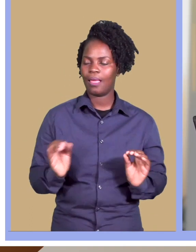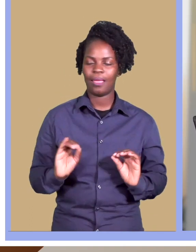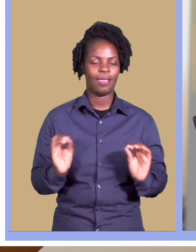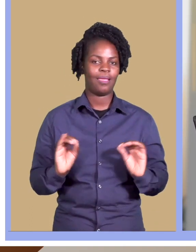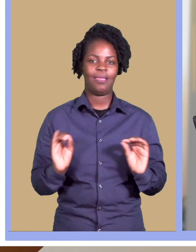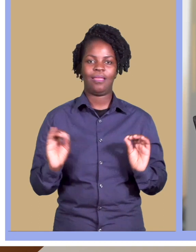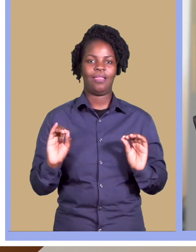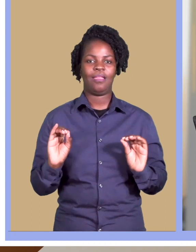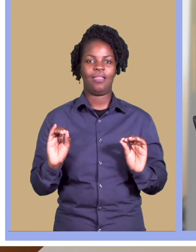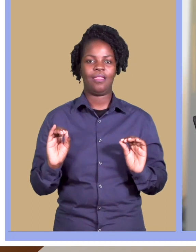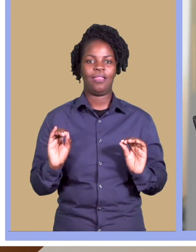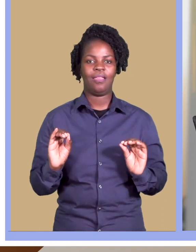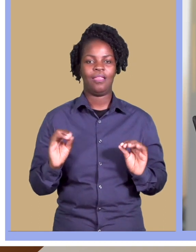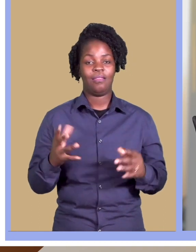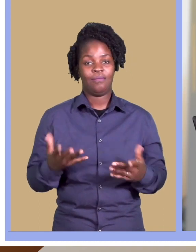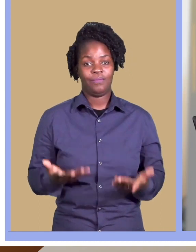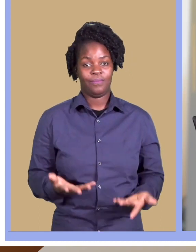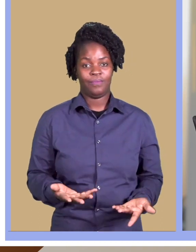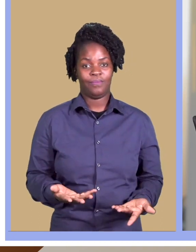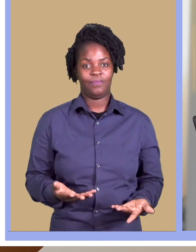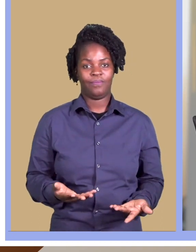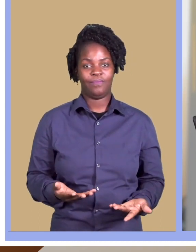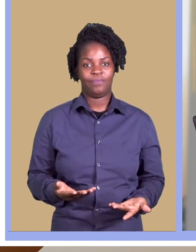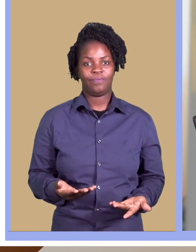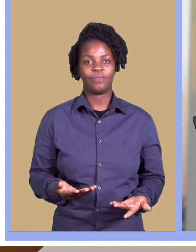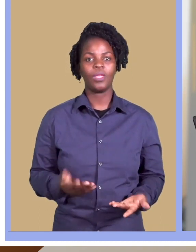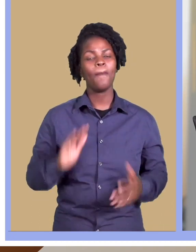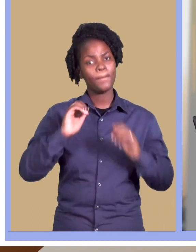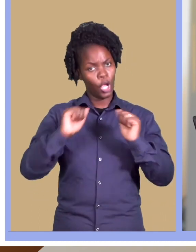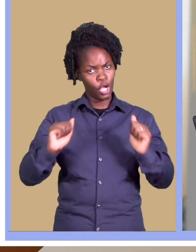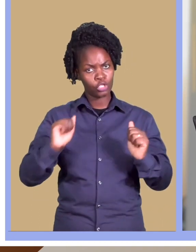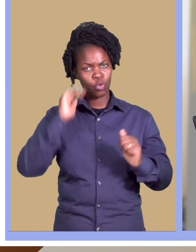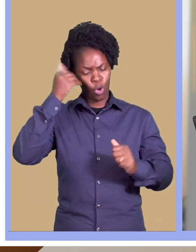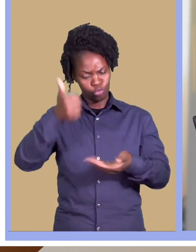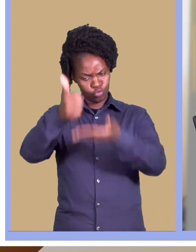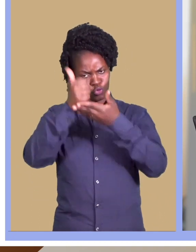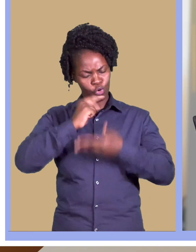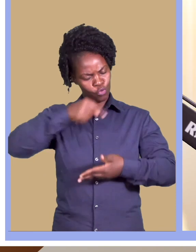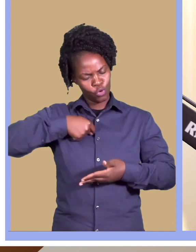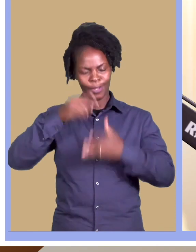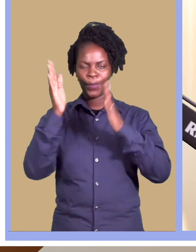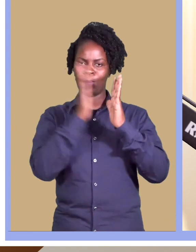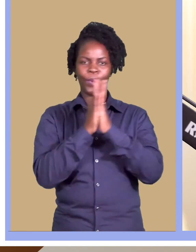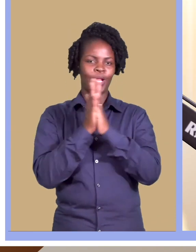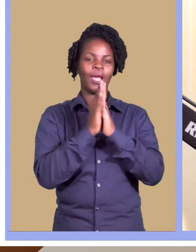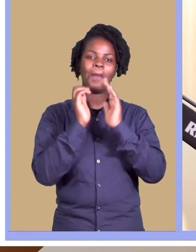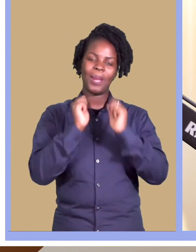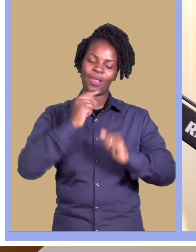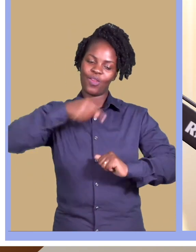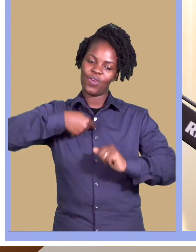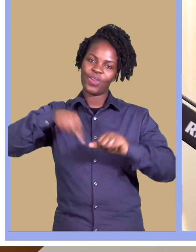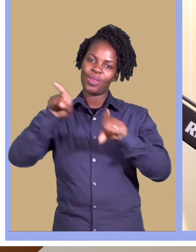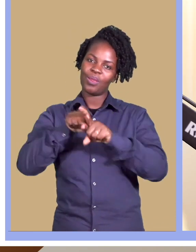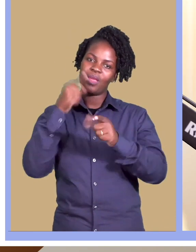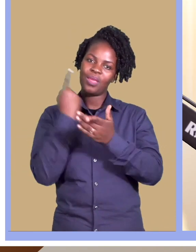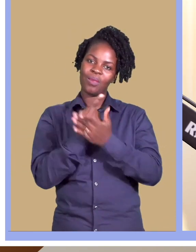obviamente, se vier ajuda, agradecemos, mas nós também já devemos nos movimentar para garantir que os nossos